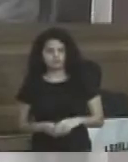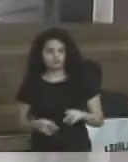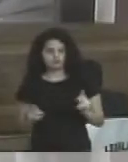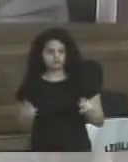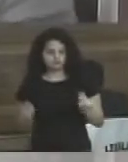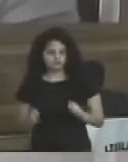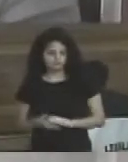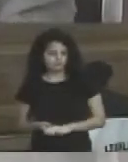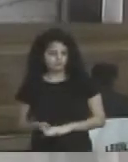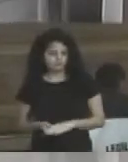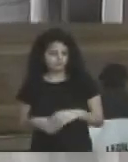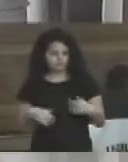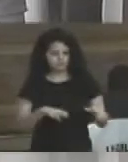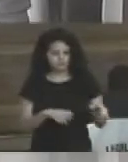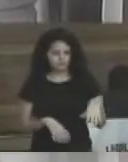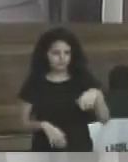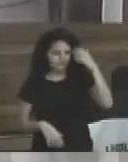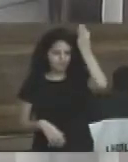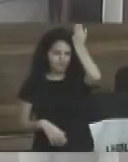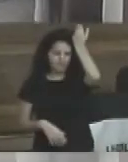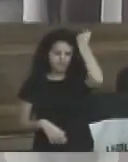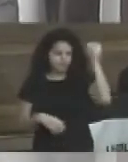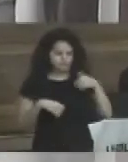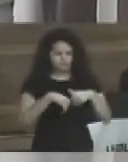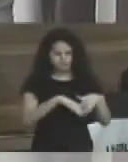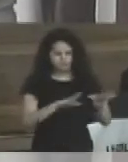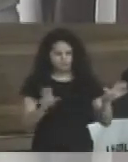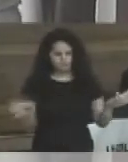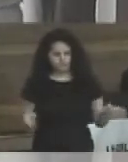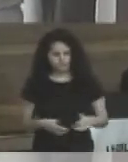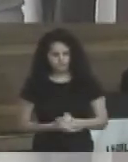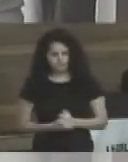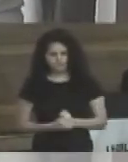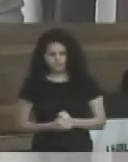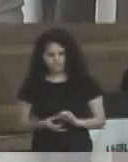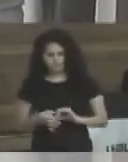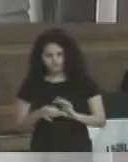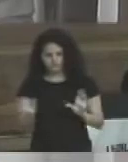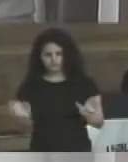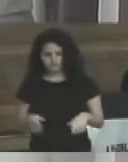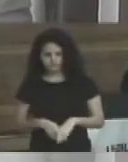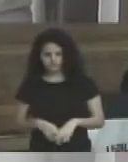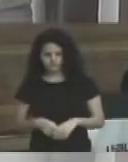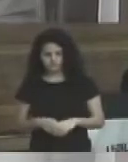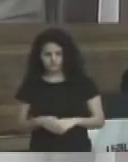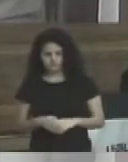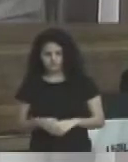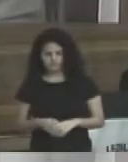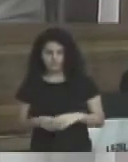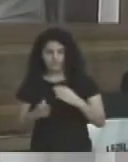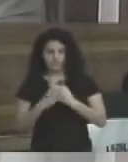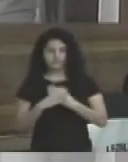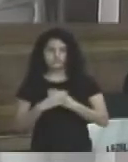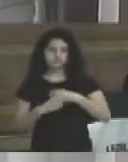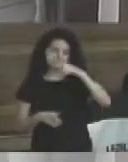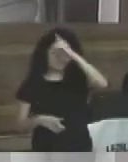animais, deixam os cavalos soltos. E, com isso, uma viatura, graças a Deus, que foi a viatura, que dois policiais